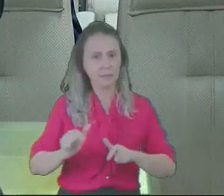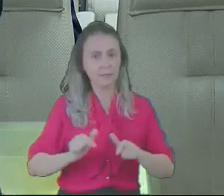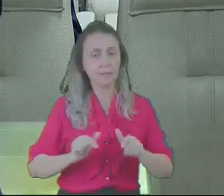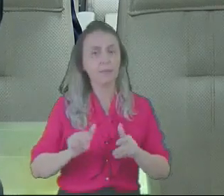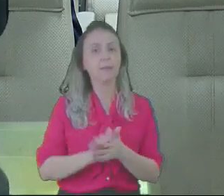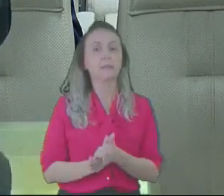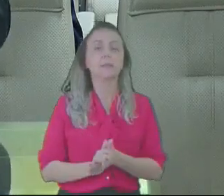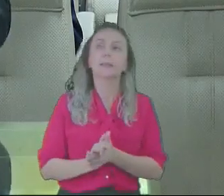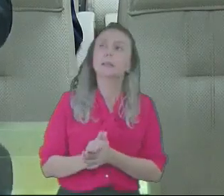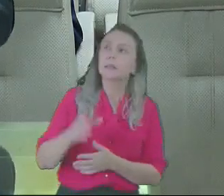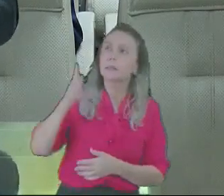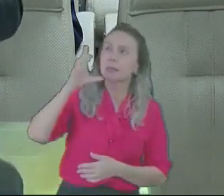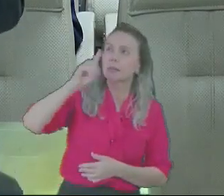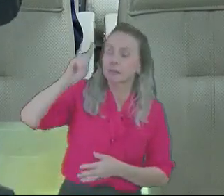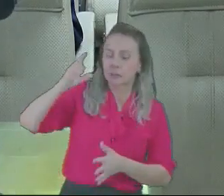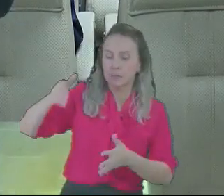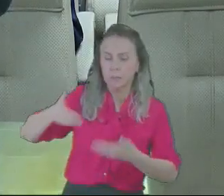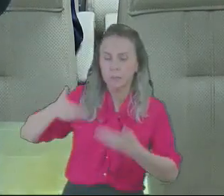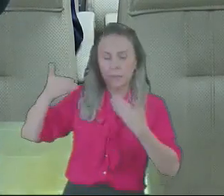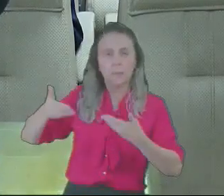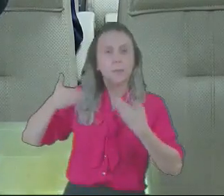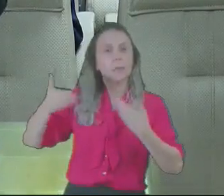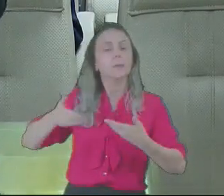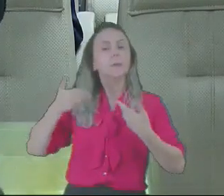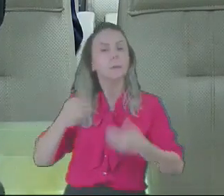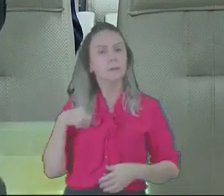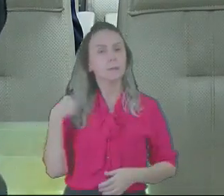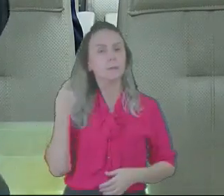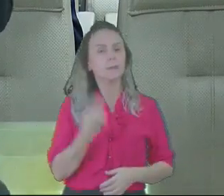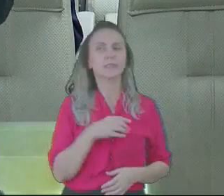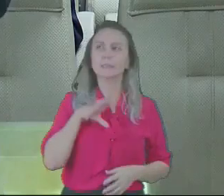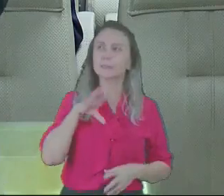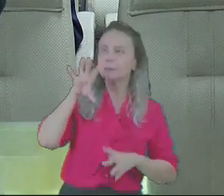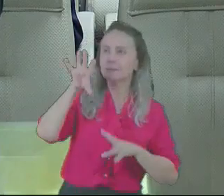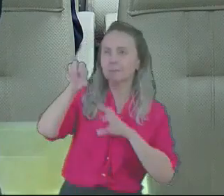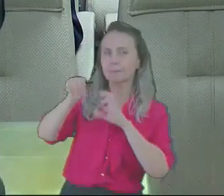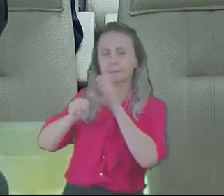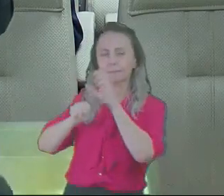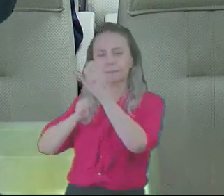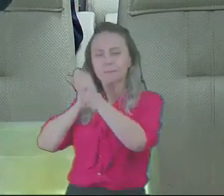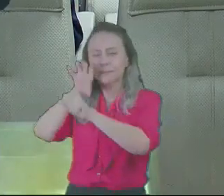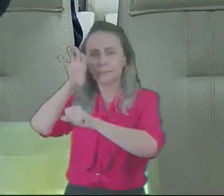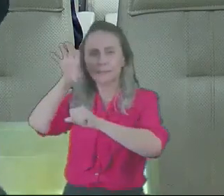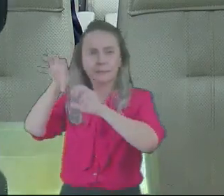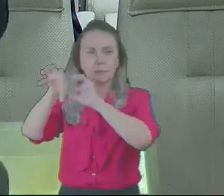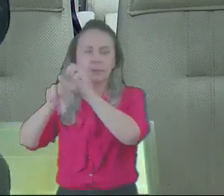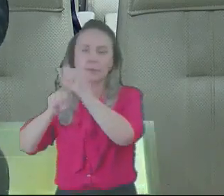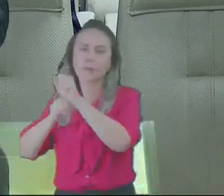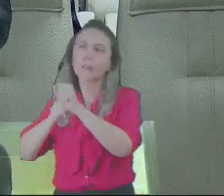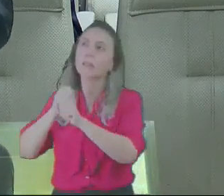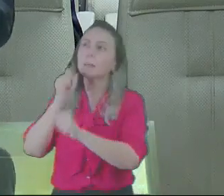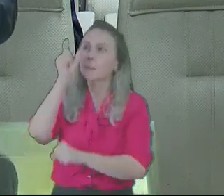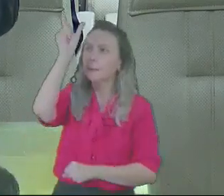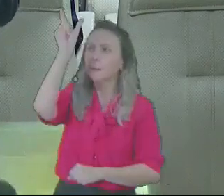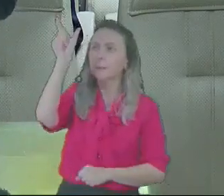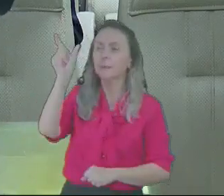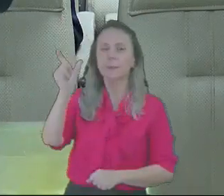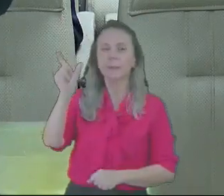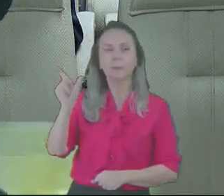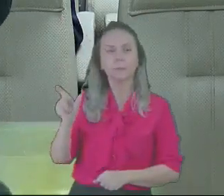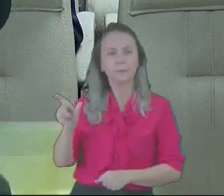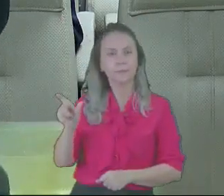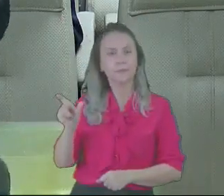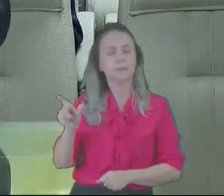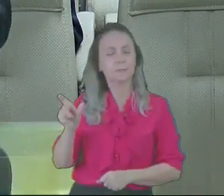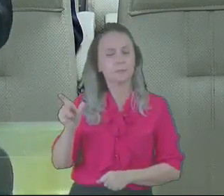pelo seu espírito para que nós buscamos a sua santa e Bendita presença o